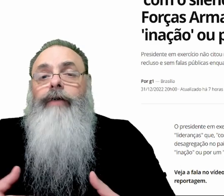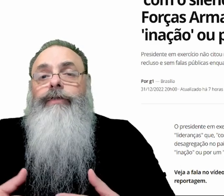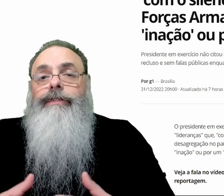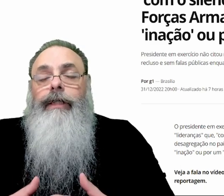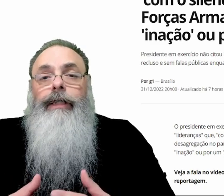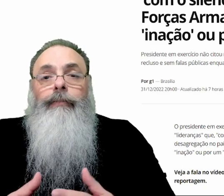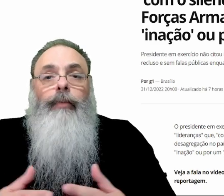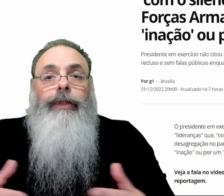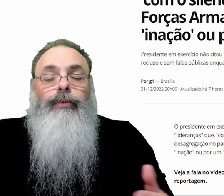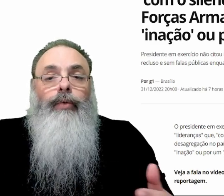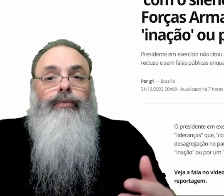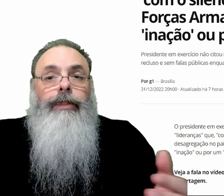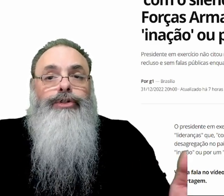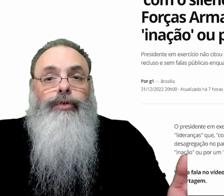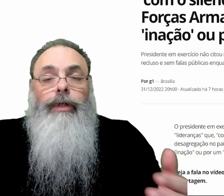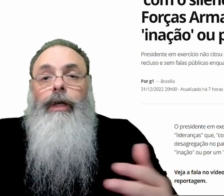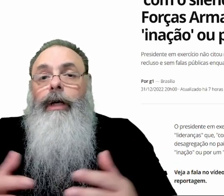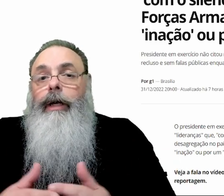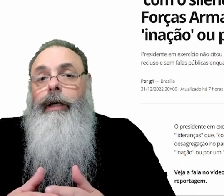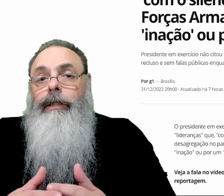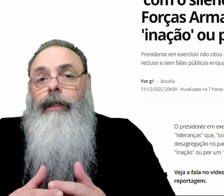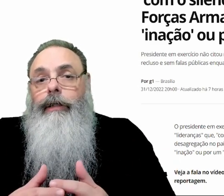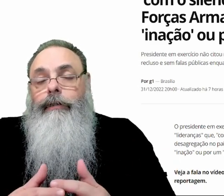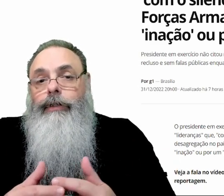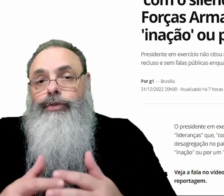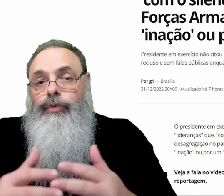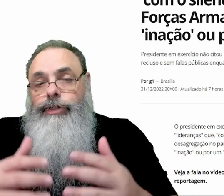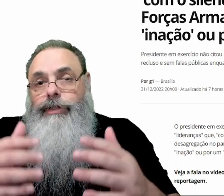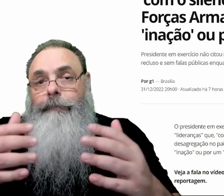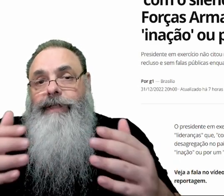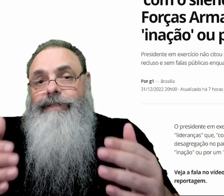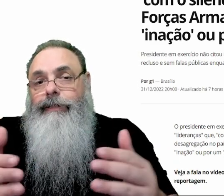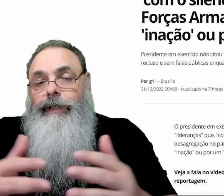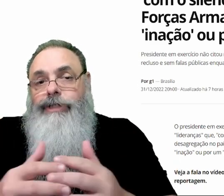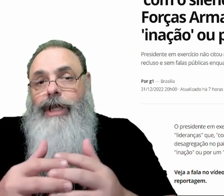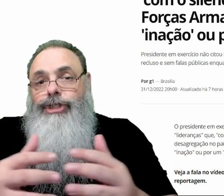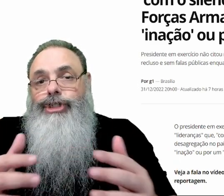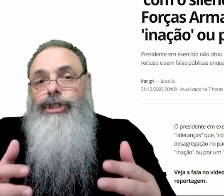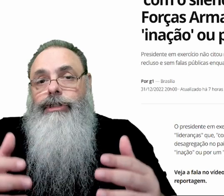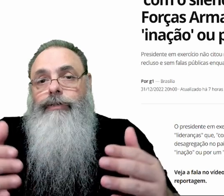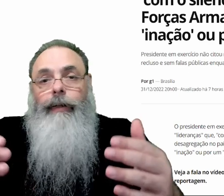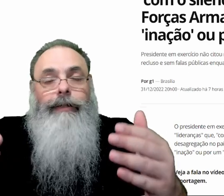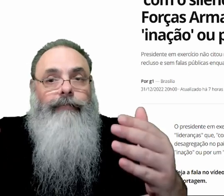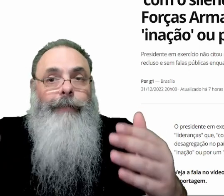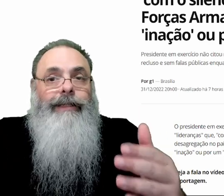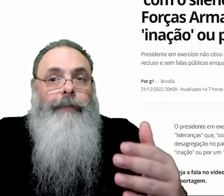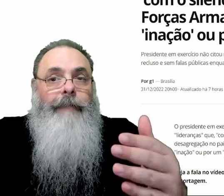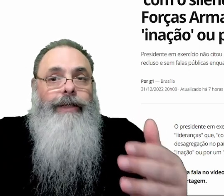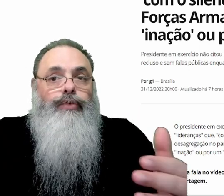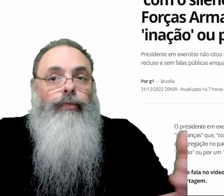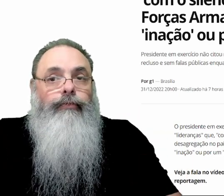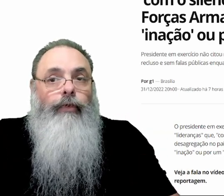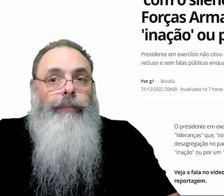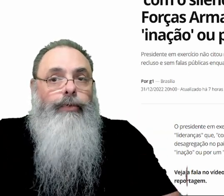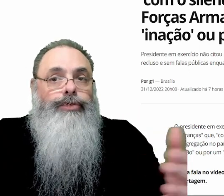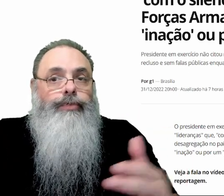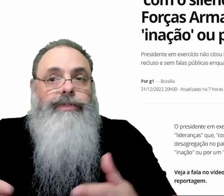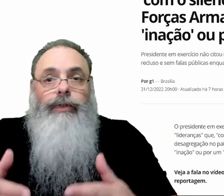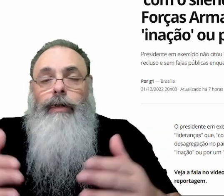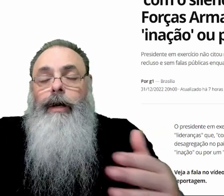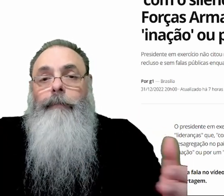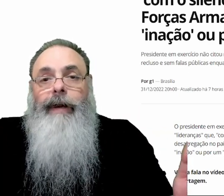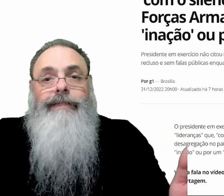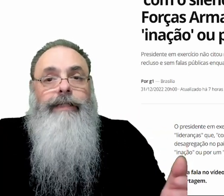questionáveis, ele em momento algum deixou de apresentar, de agir da maneira mais conforme a